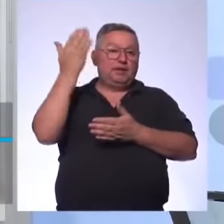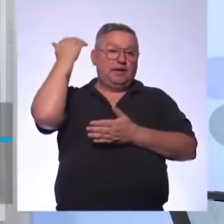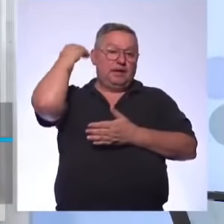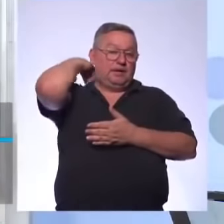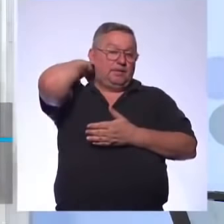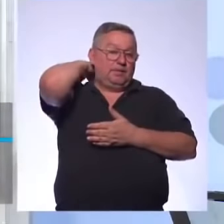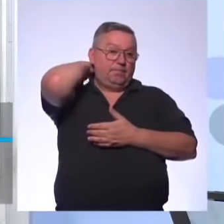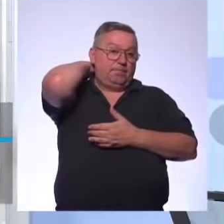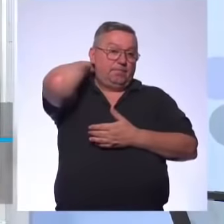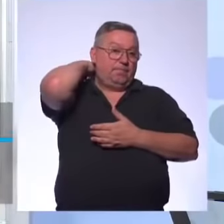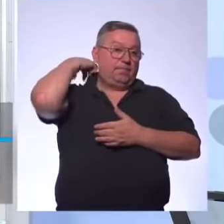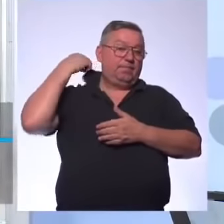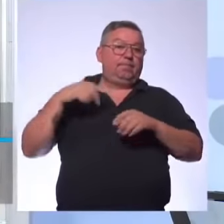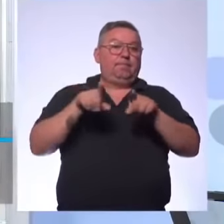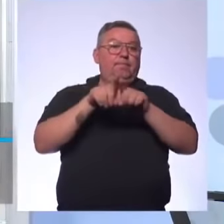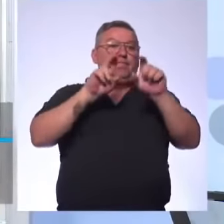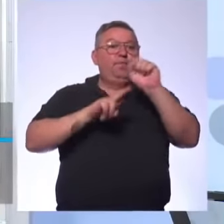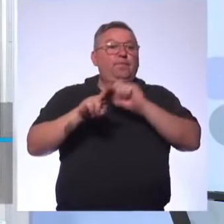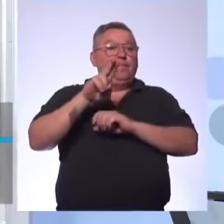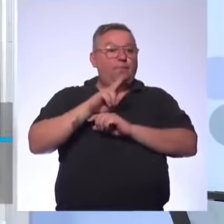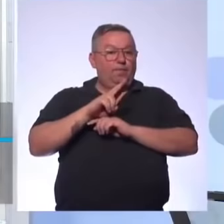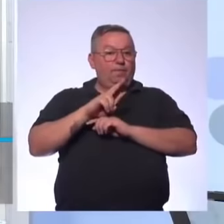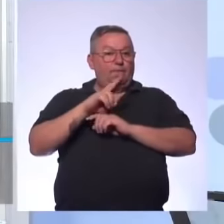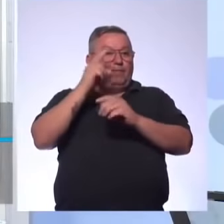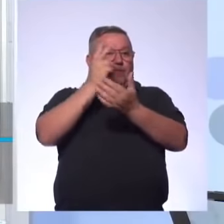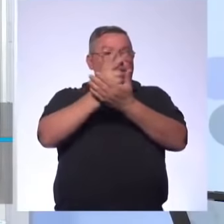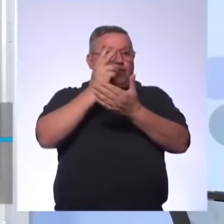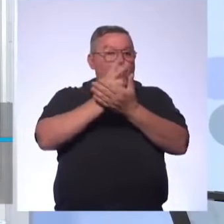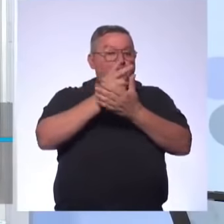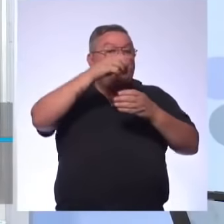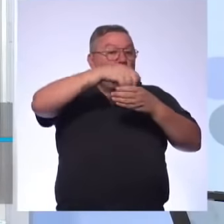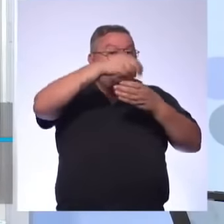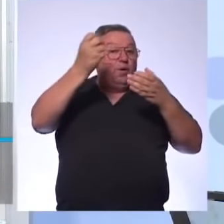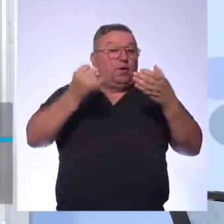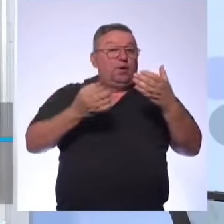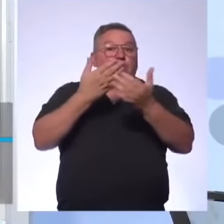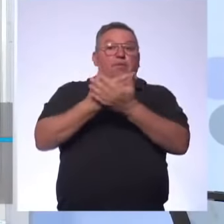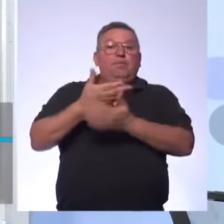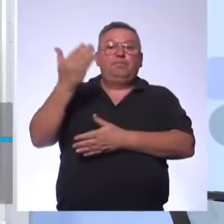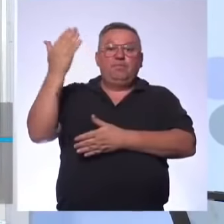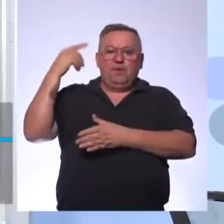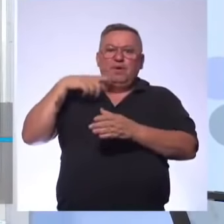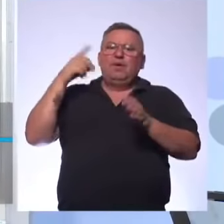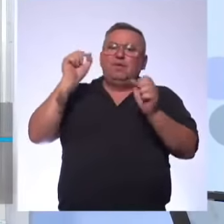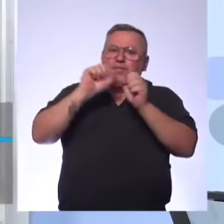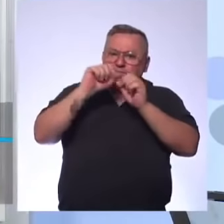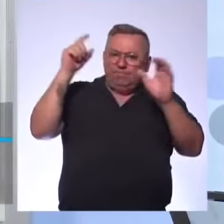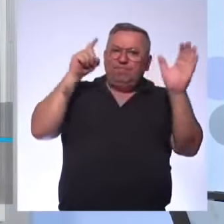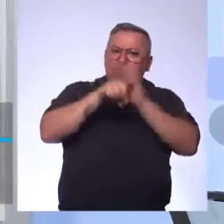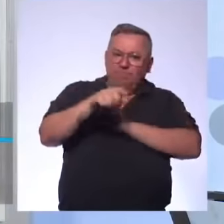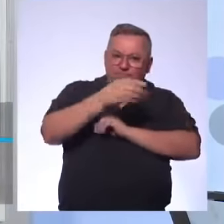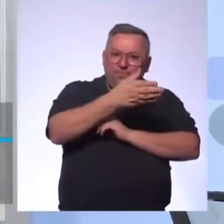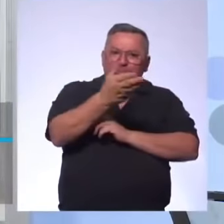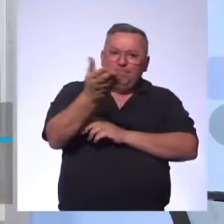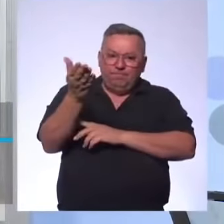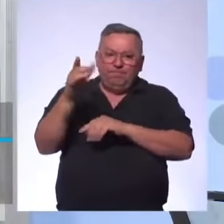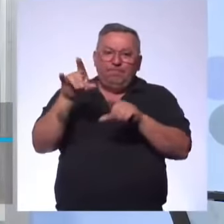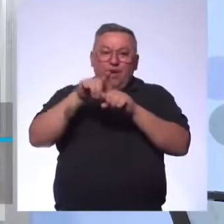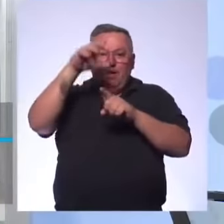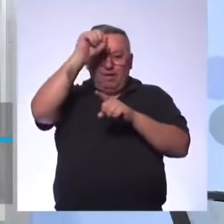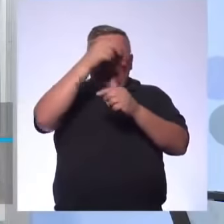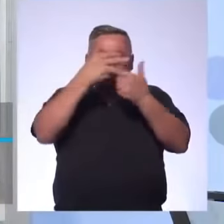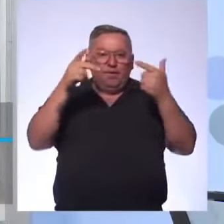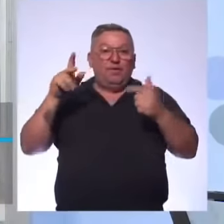certo bom usando aí o mesmo conteúdo das aulas anteriores eu tenho uma pergunta para você até